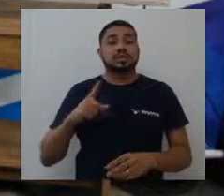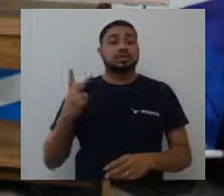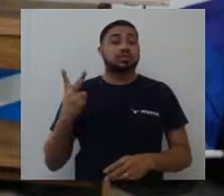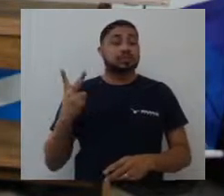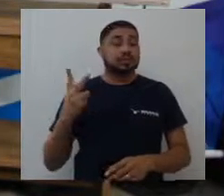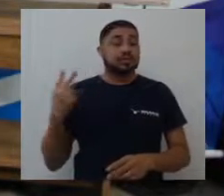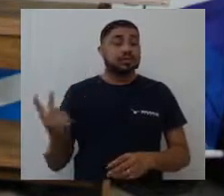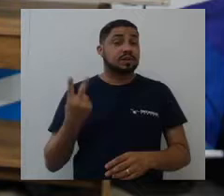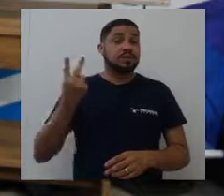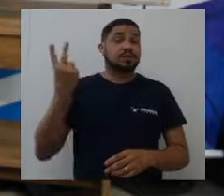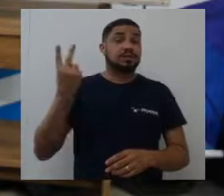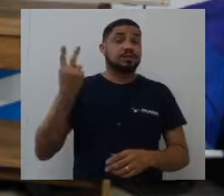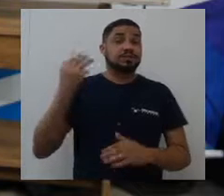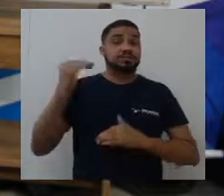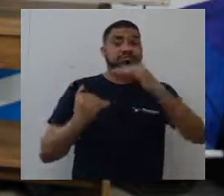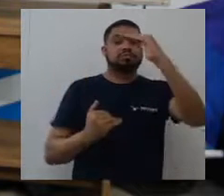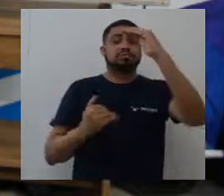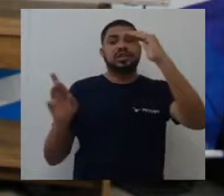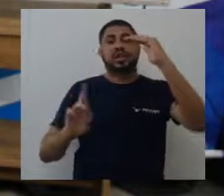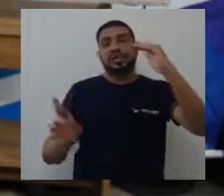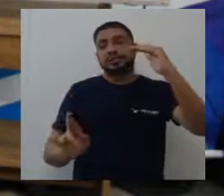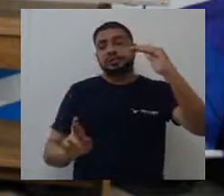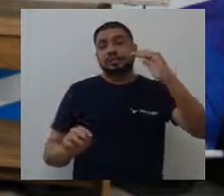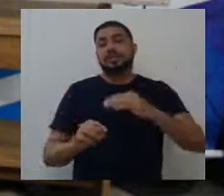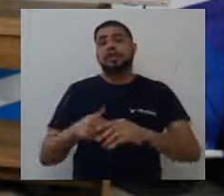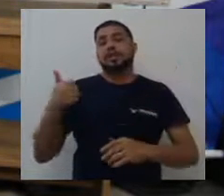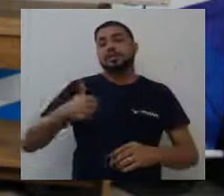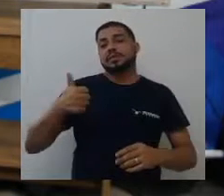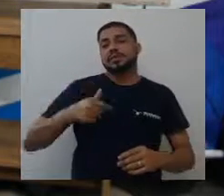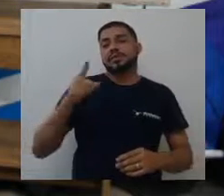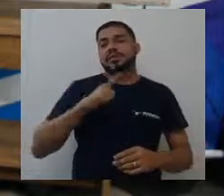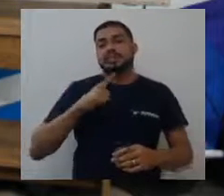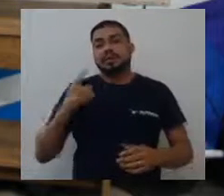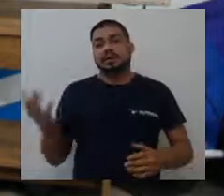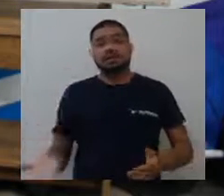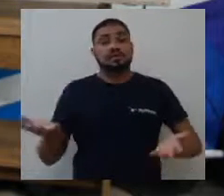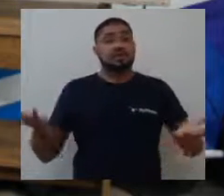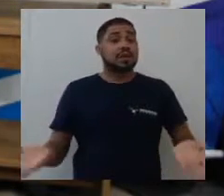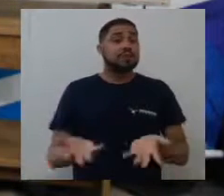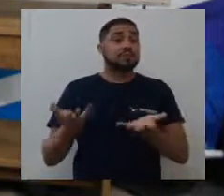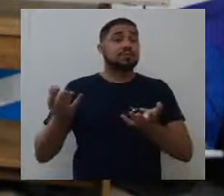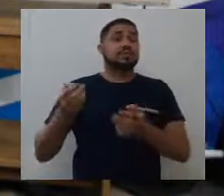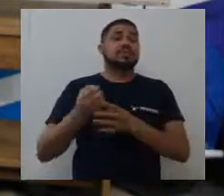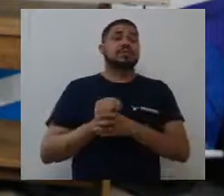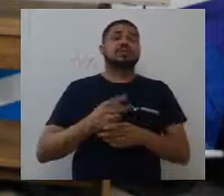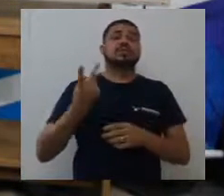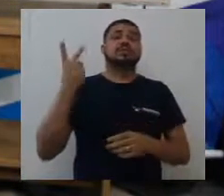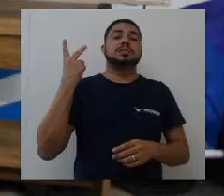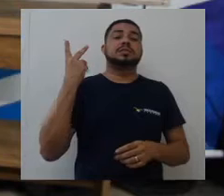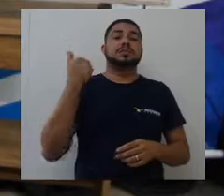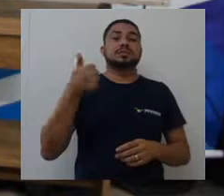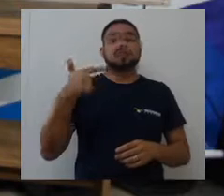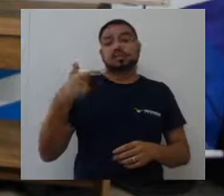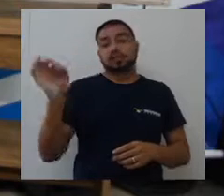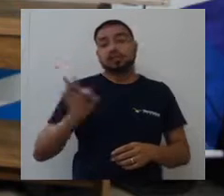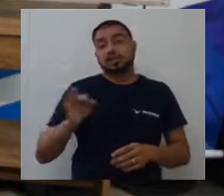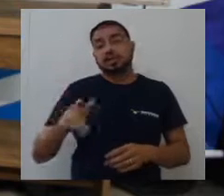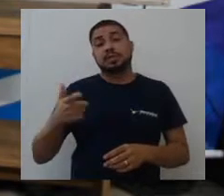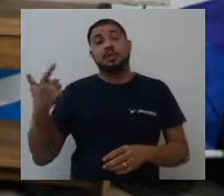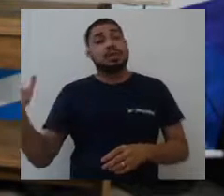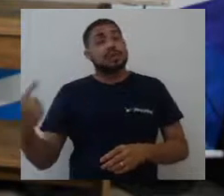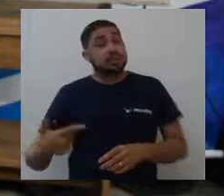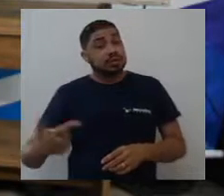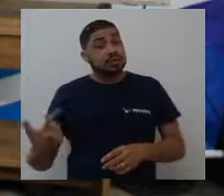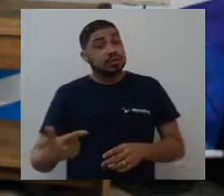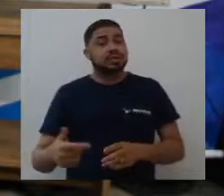sucessivas em relação ao real brasileiro. Na primeira, houve uma valorização de 12%. E na segunda, uma